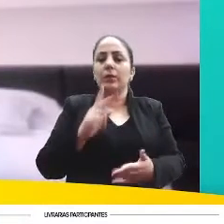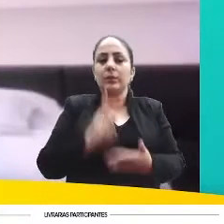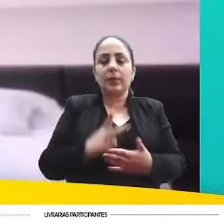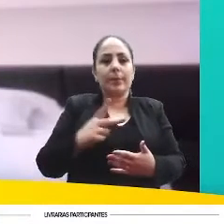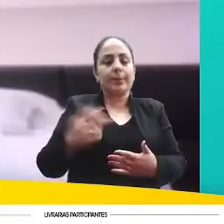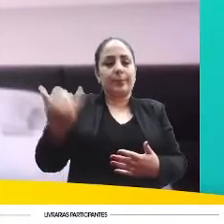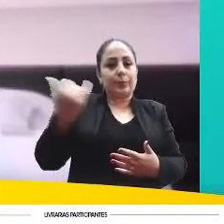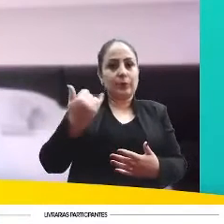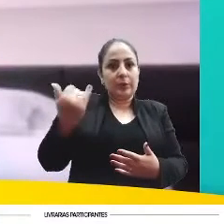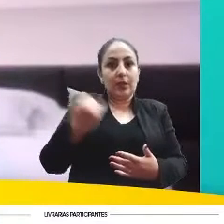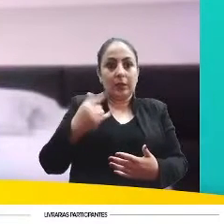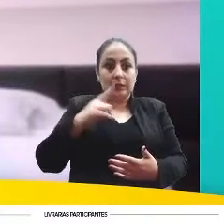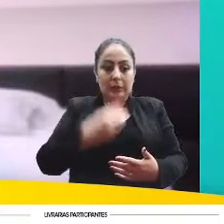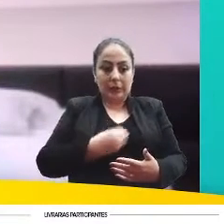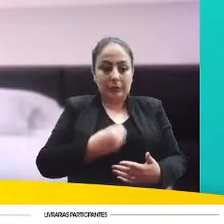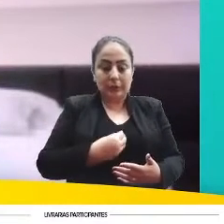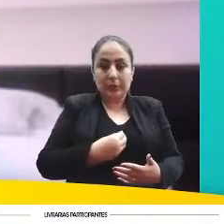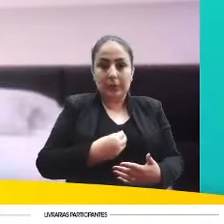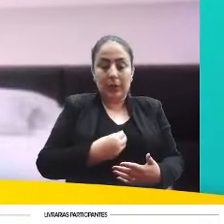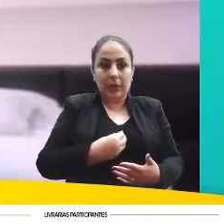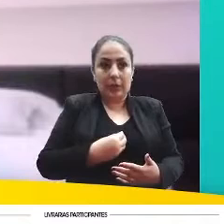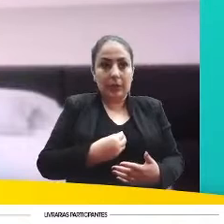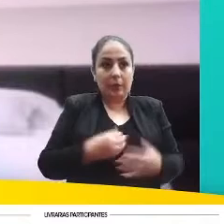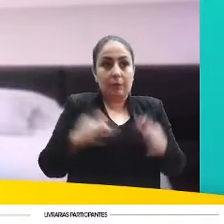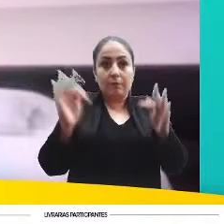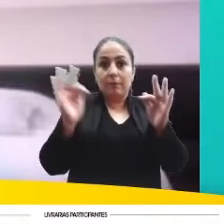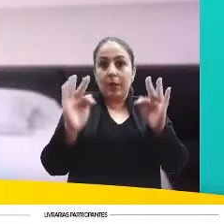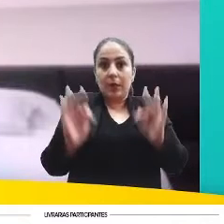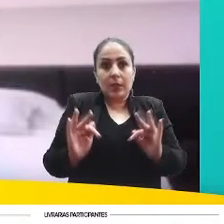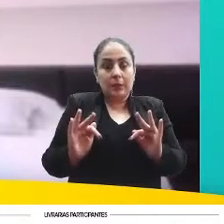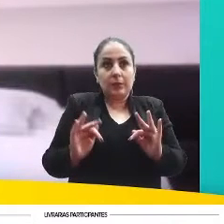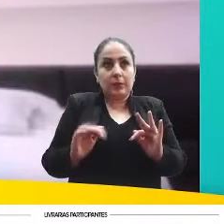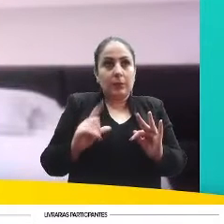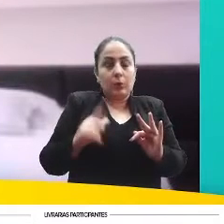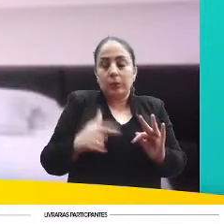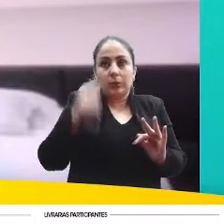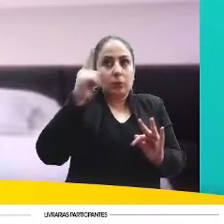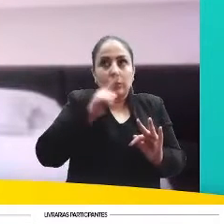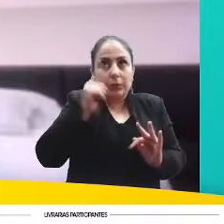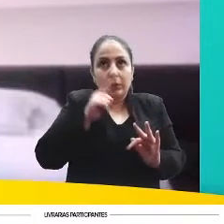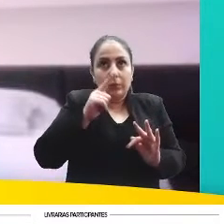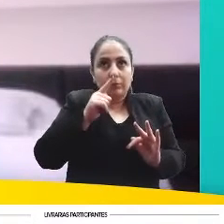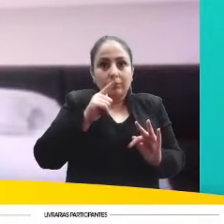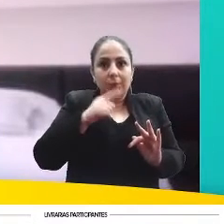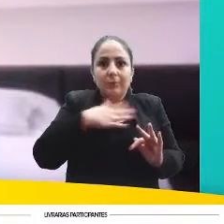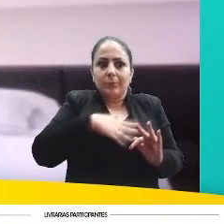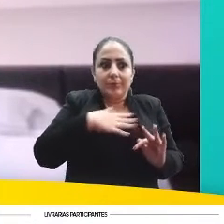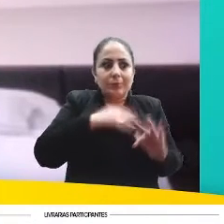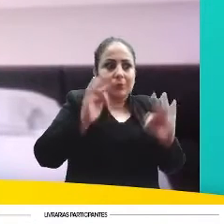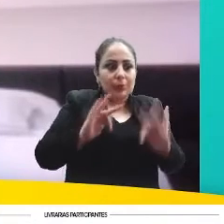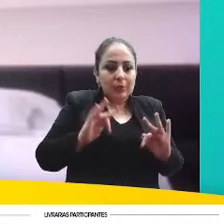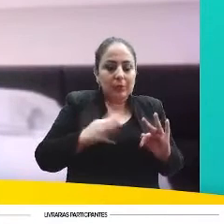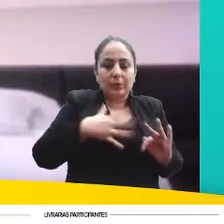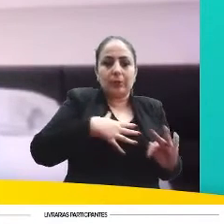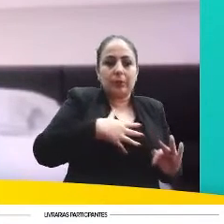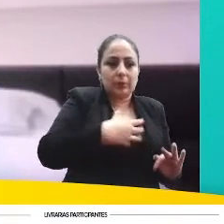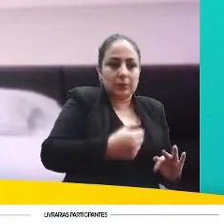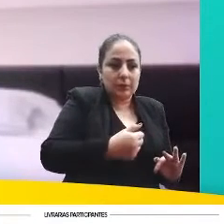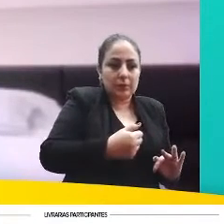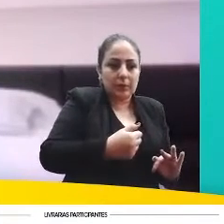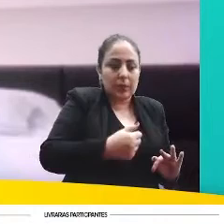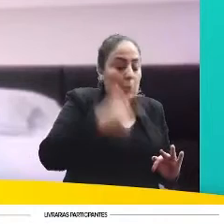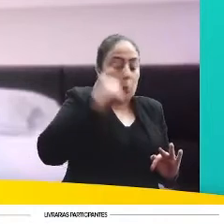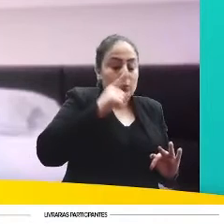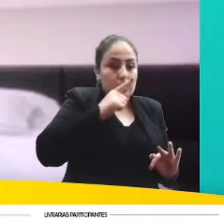me diziam que elas estavam felizes por não ter conseguido morrer por suicídio. Porque, em algum